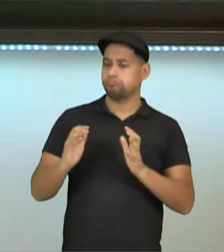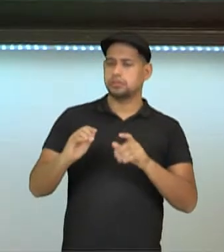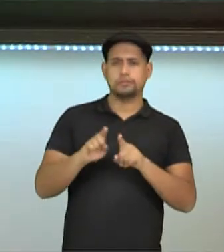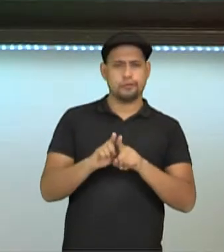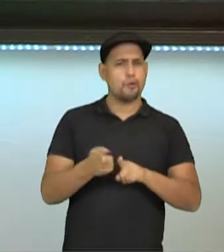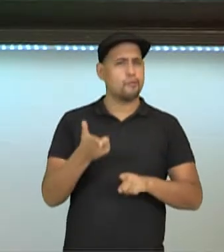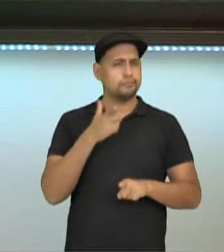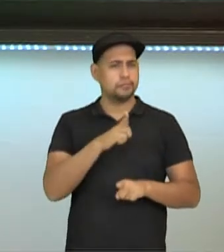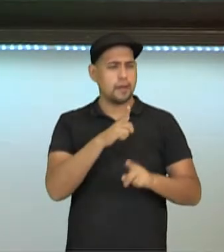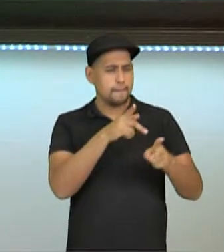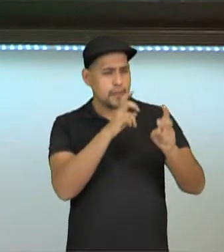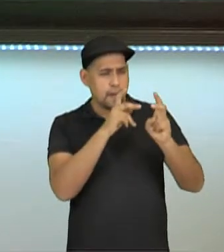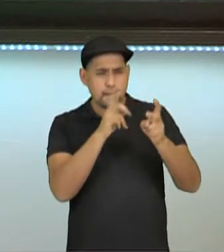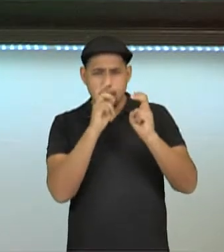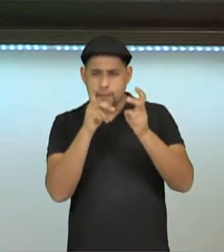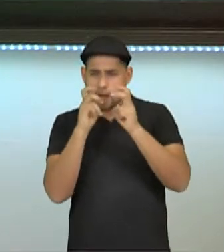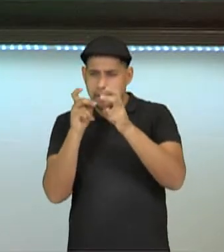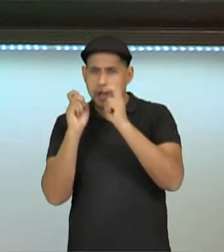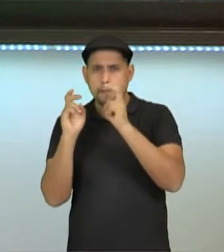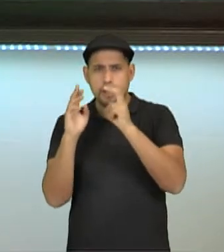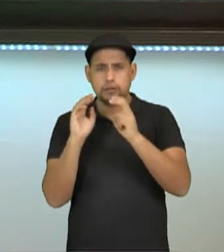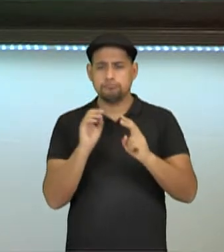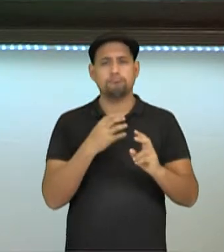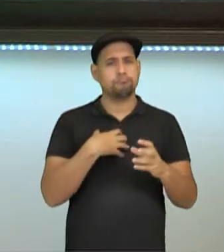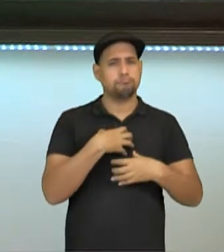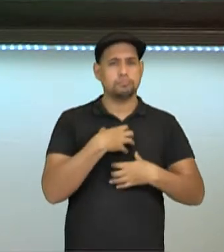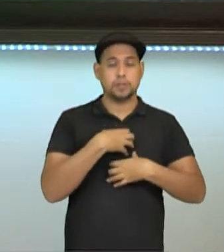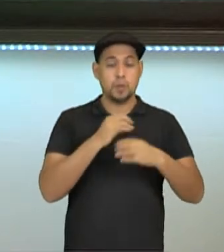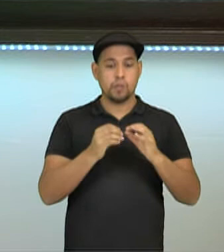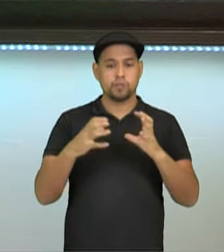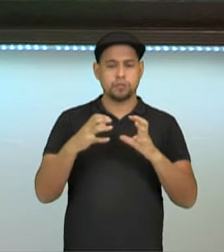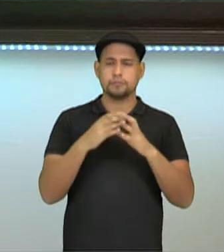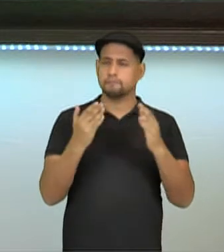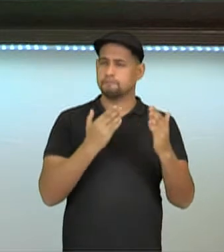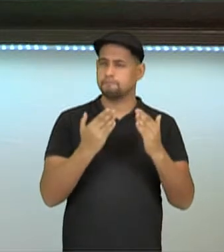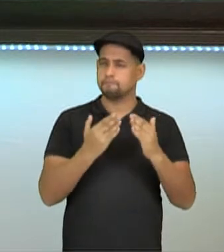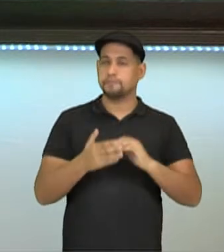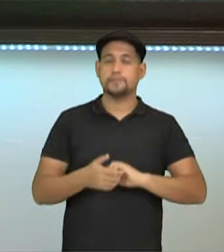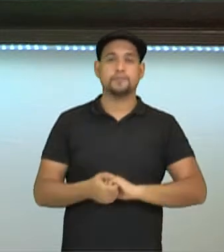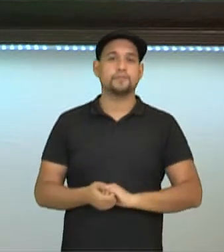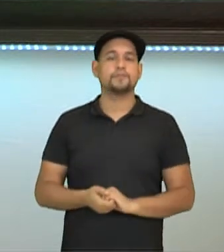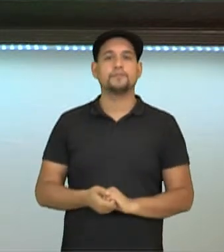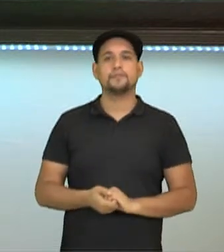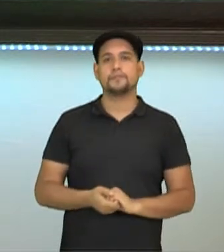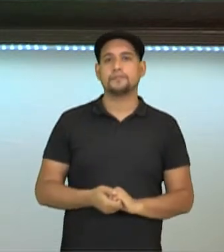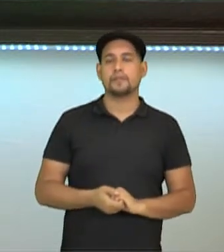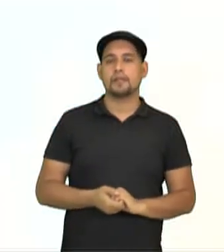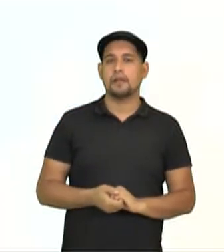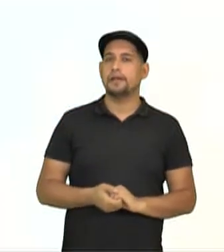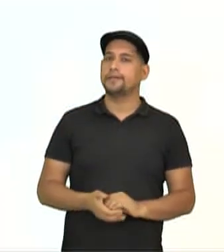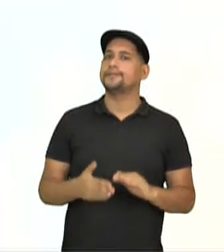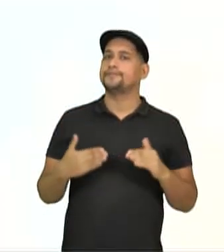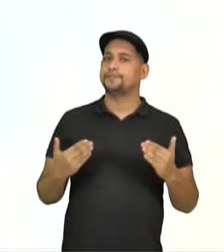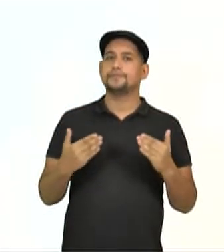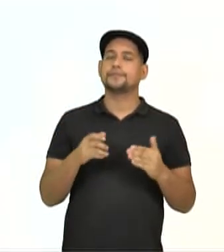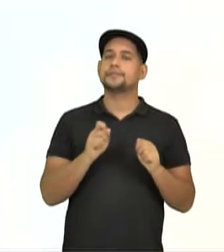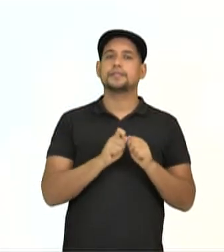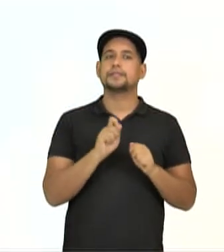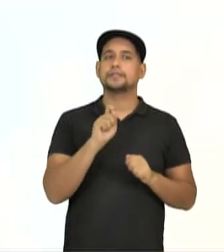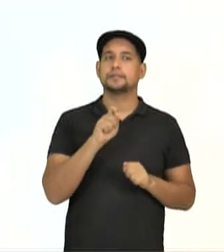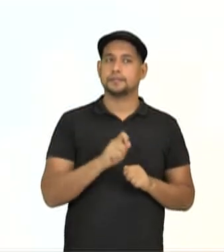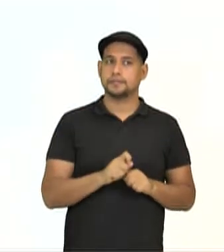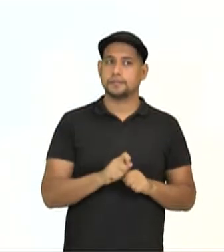Você consegue identificar as formas comparativas e superlativas? Então vamos aos book genres. Temos